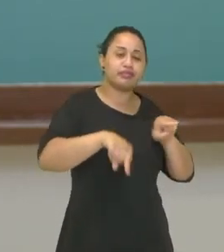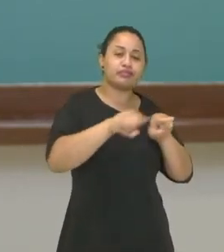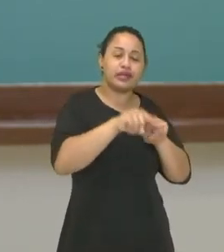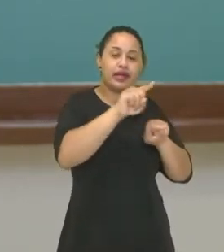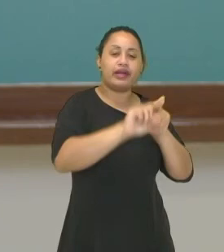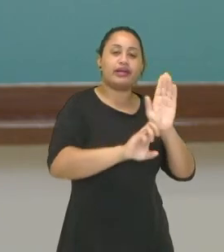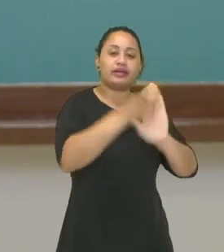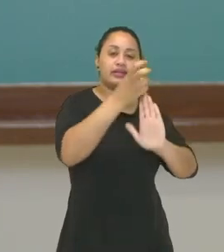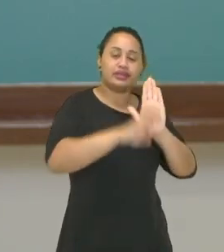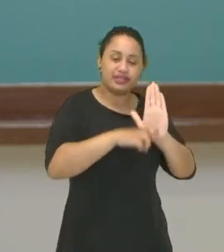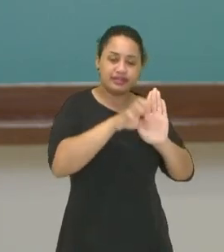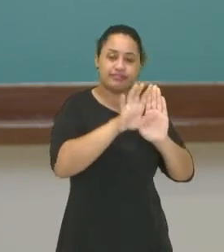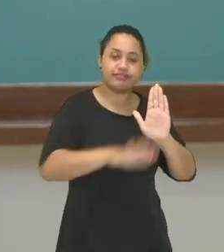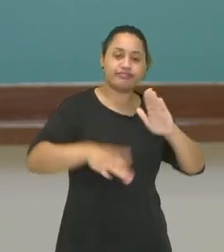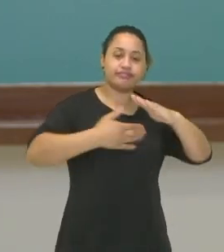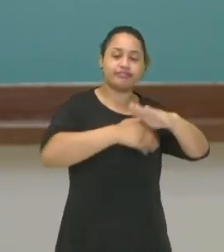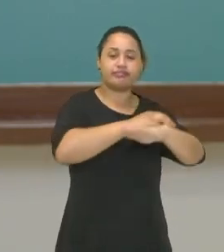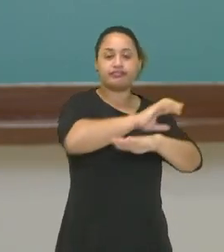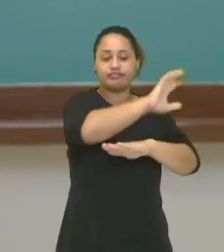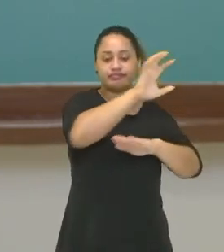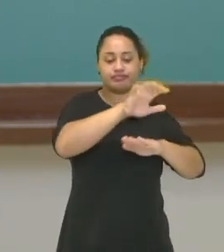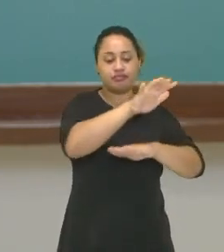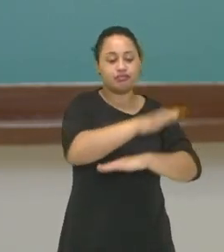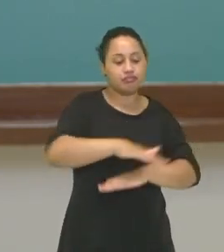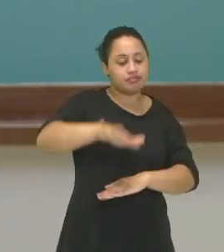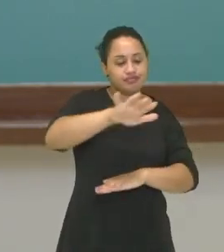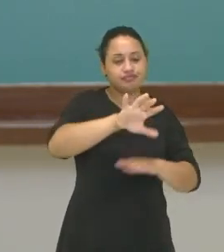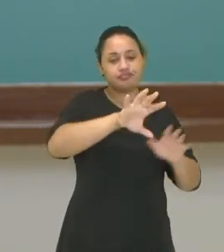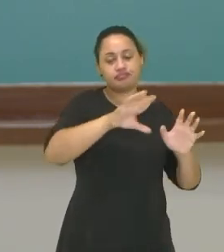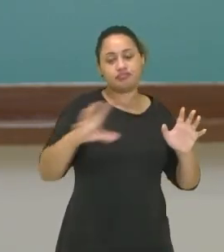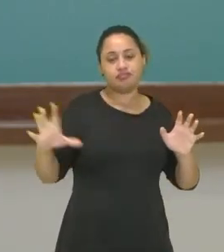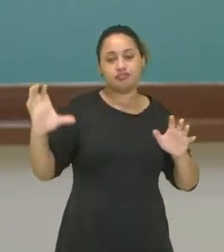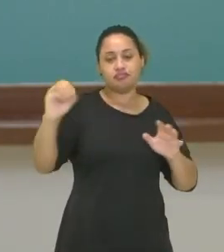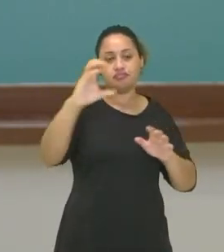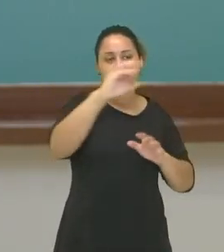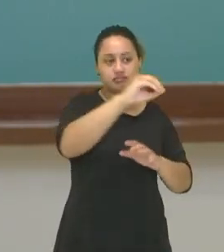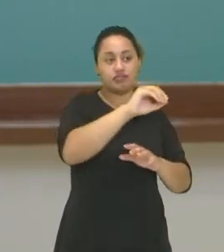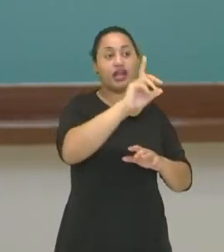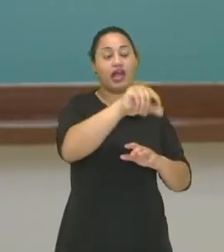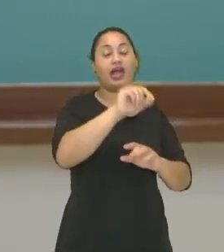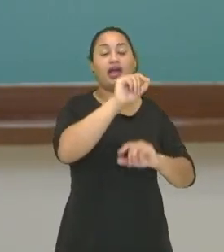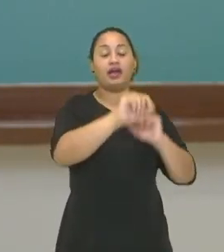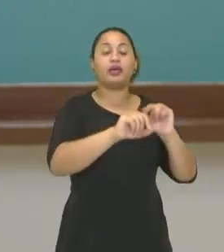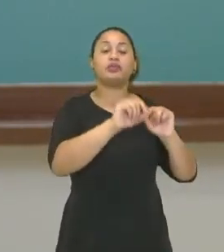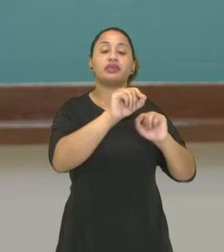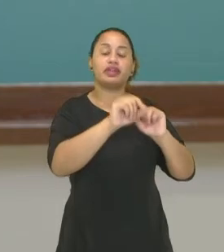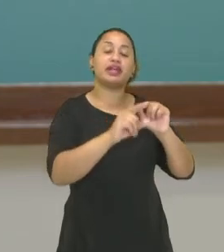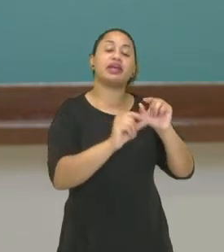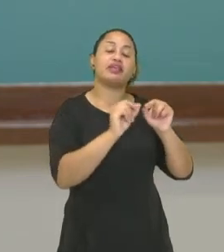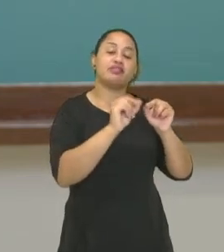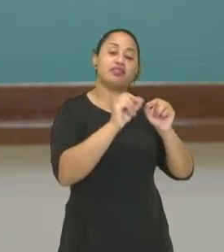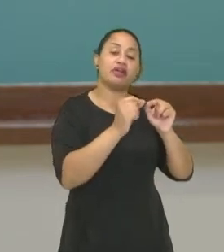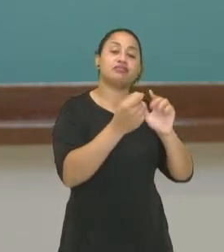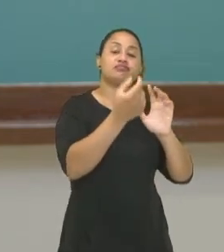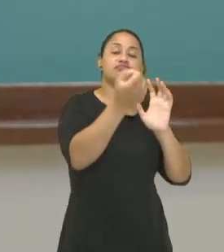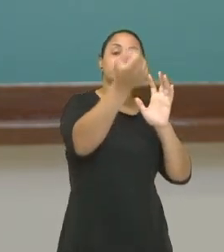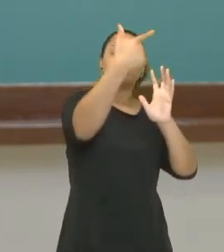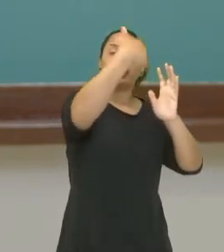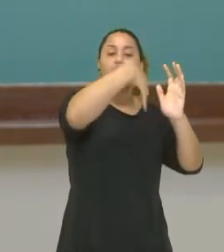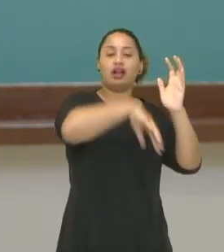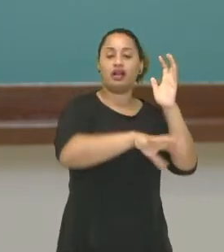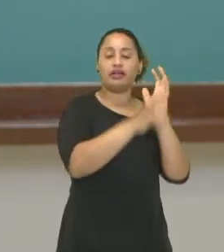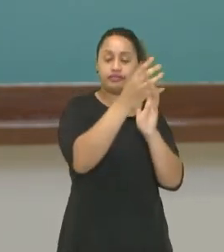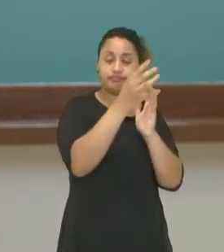ecossistema, ou seja, naquela comunidade, naquela cadeia alimentar, sempre vai ser o organismo fotossintetizante. Por isso,